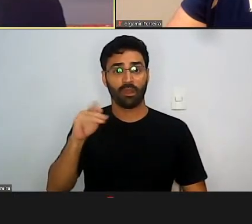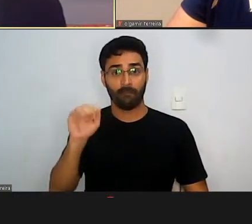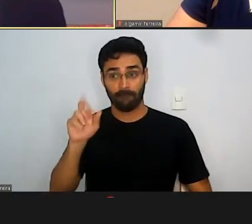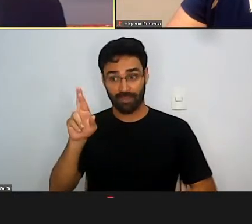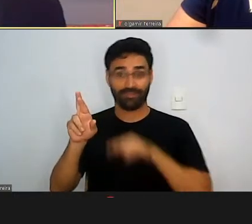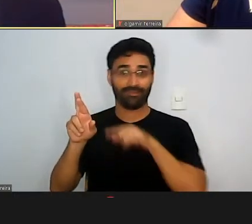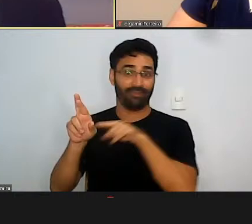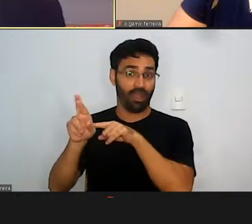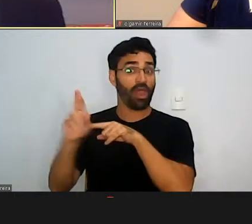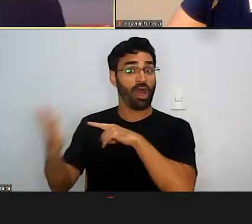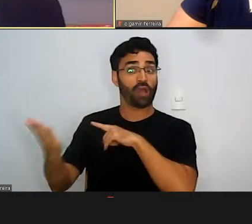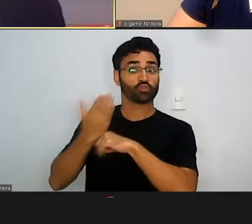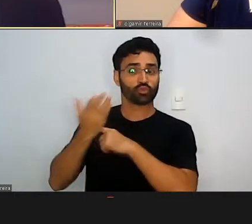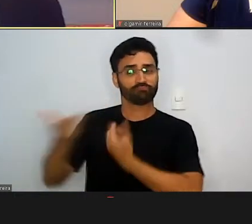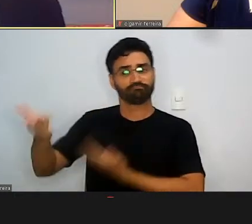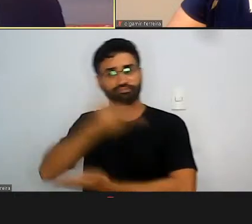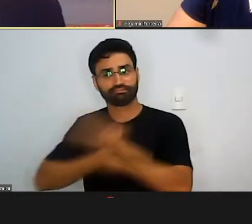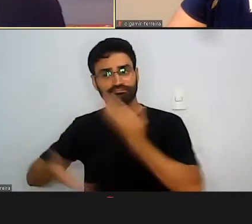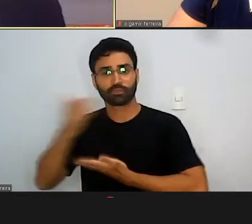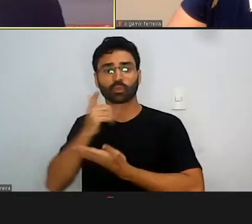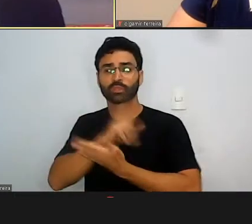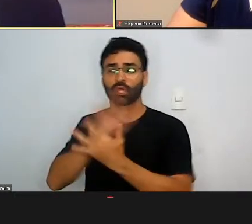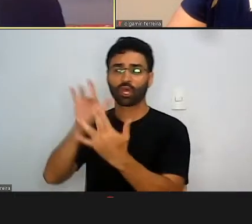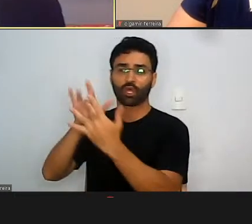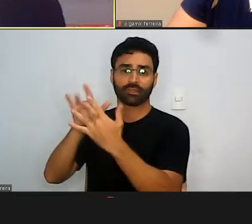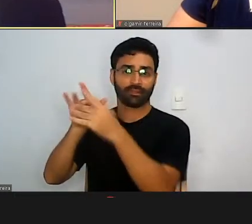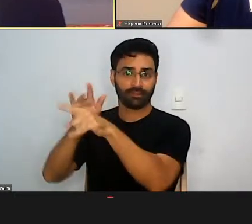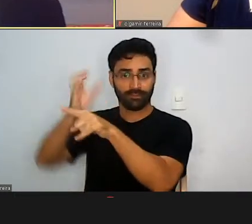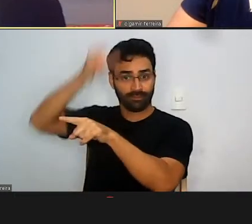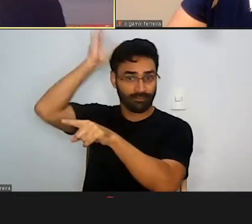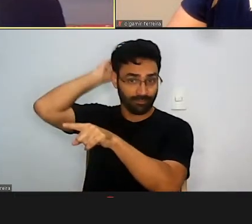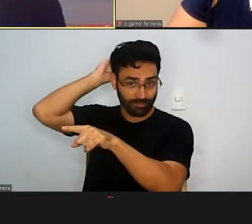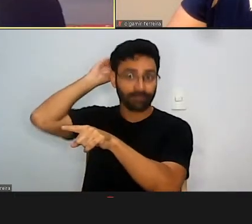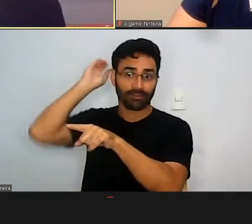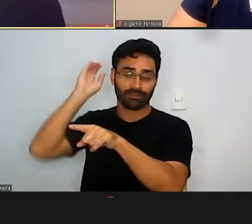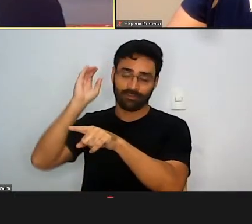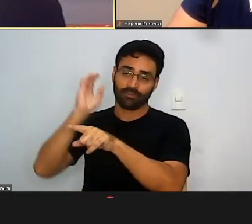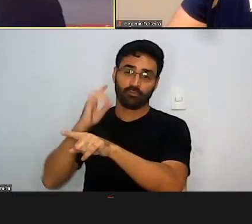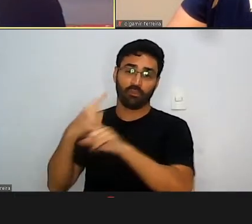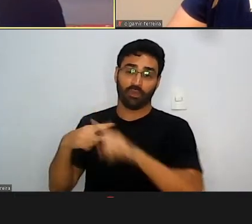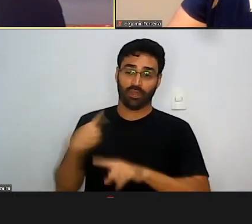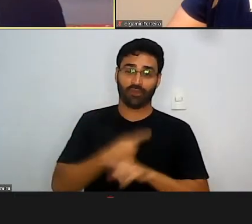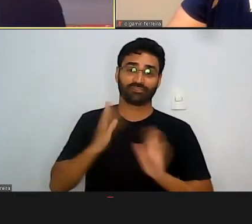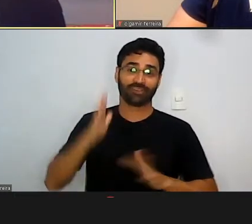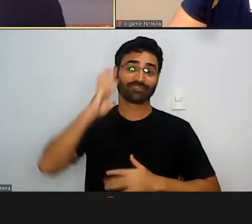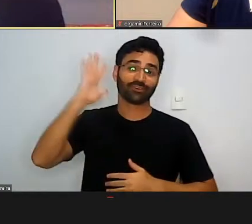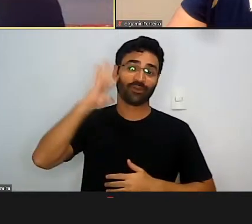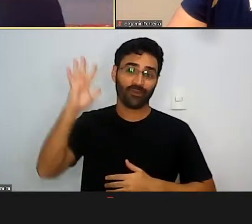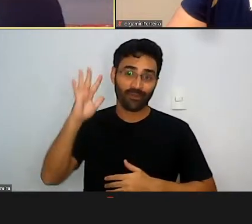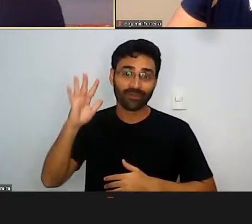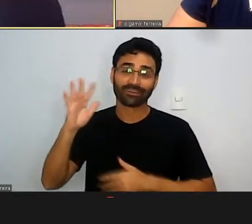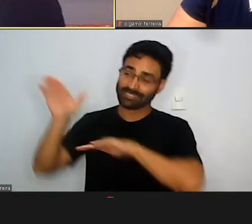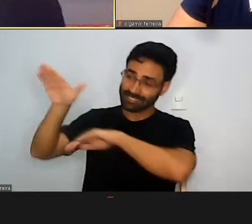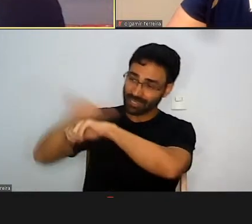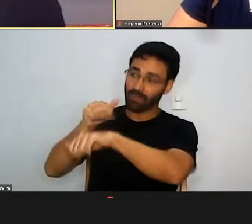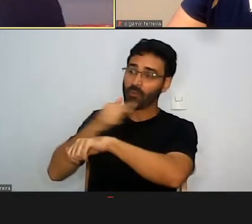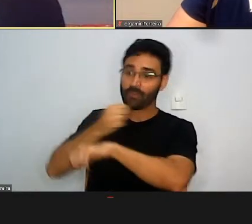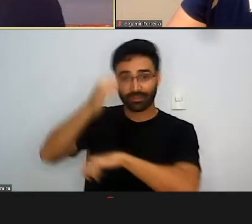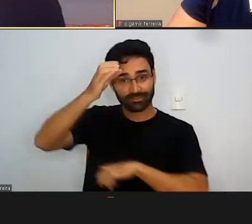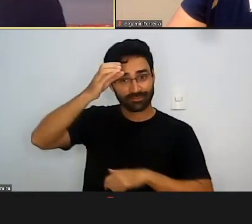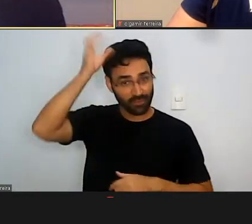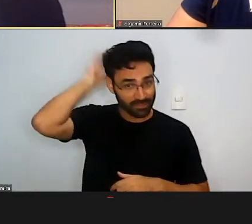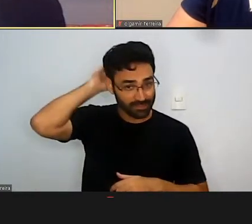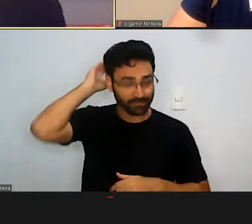um sonho do Instituto de Letras, pudesse ser levado à frente e nós pudéssemos receber hoje aqui, ainda que nessa